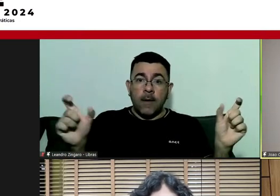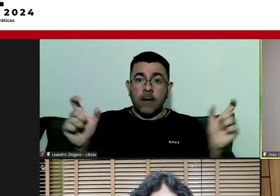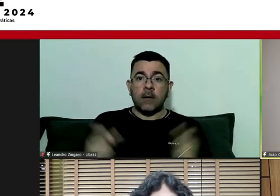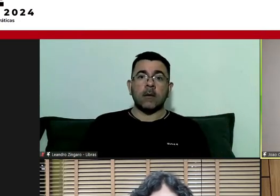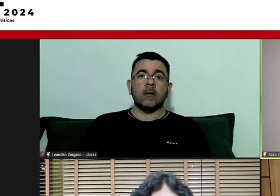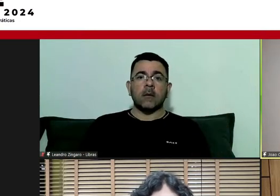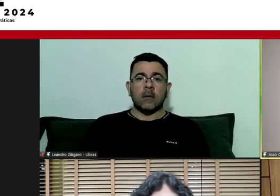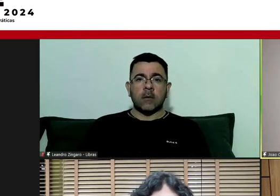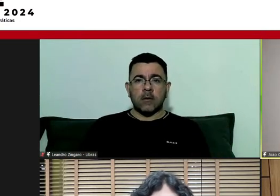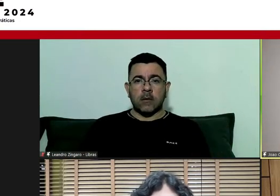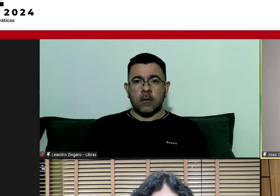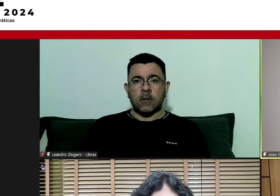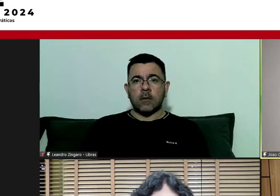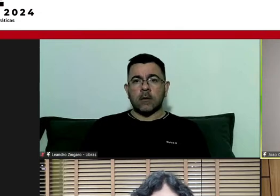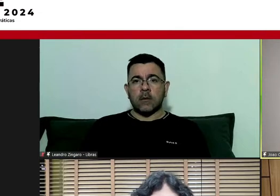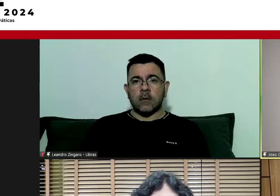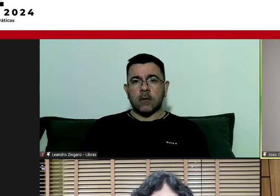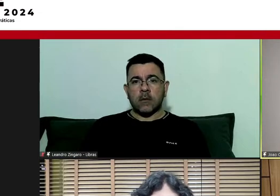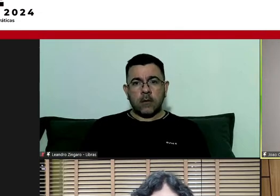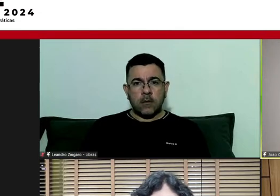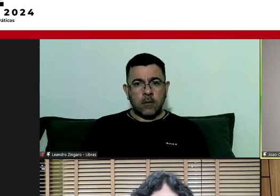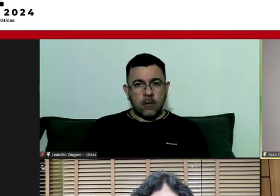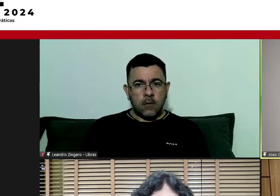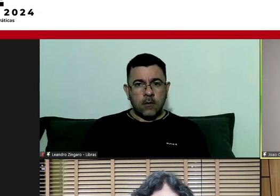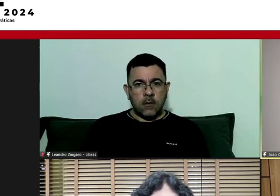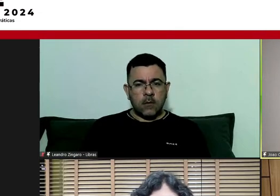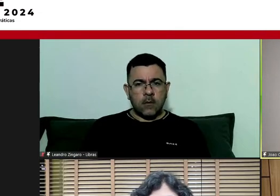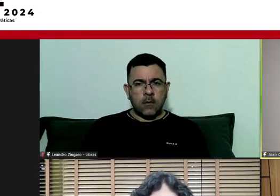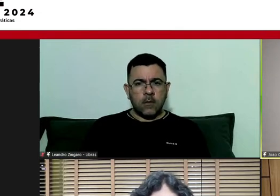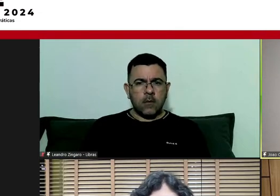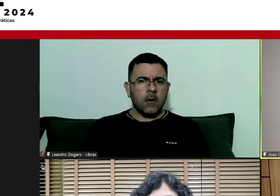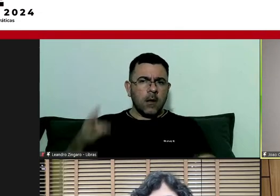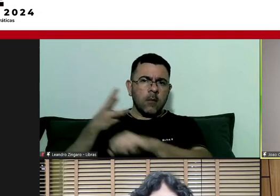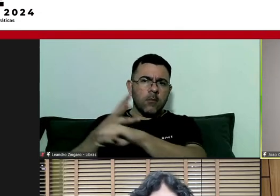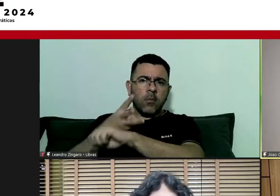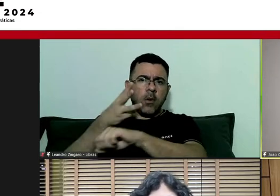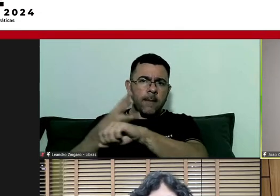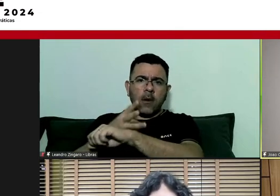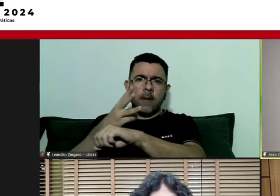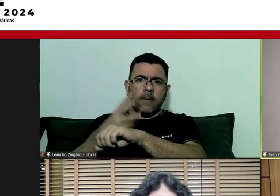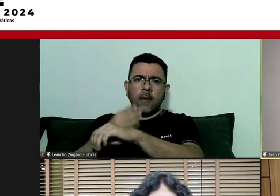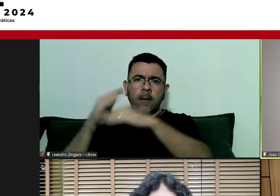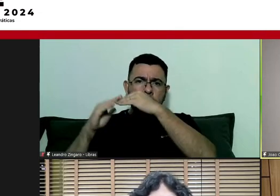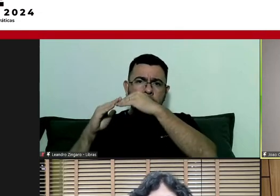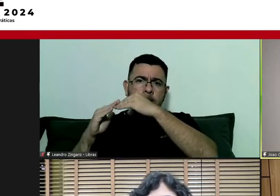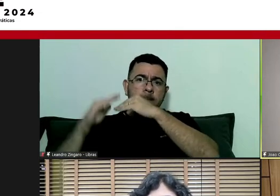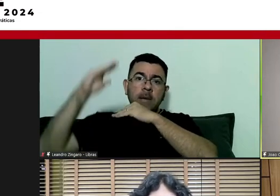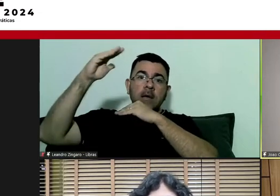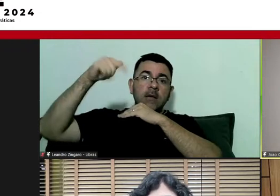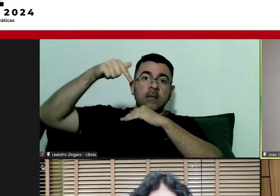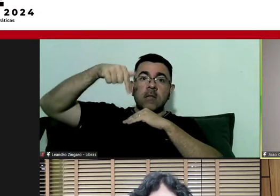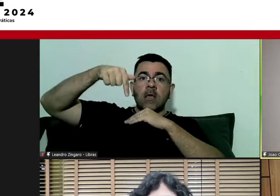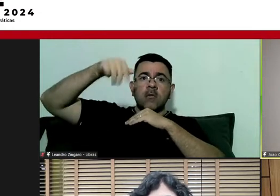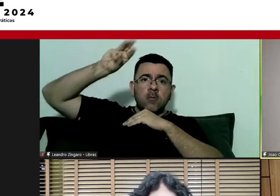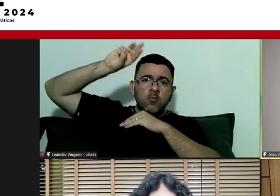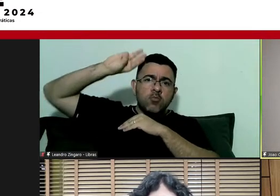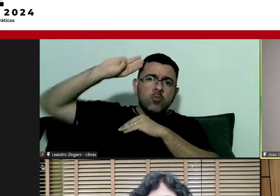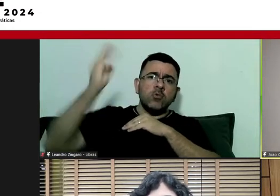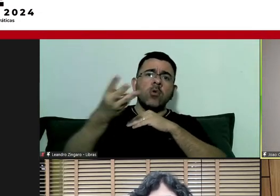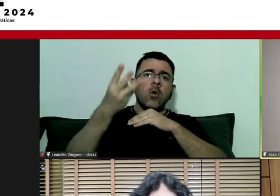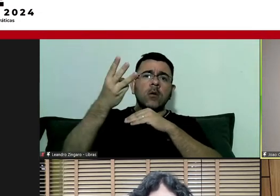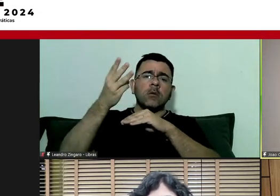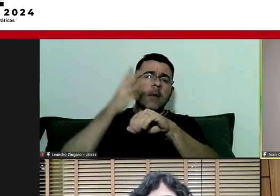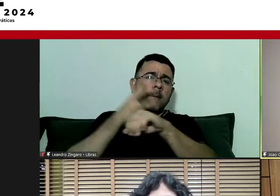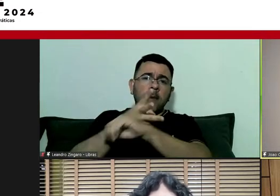primeira e a gente eles dis vocês ultrapassaram com muita folga a gente tá falando de 7 milhões de mensagens por mês todas com